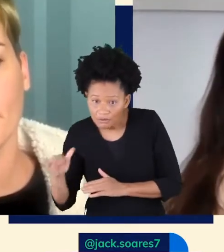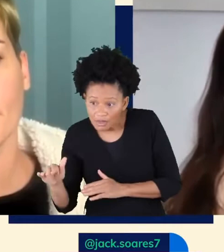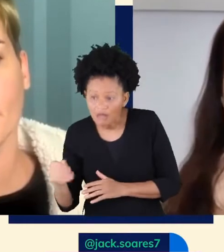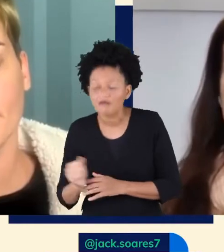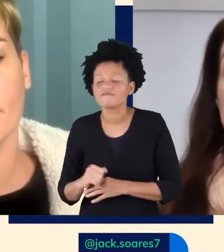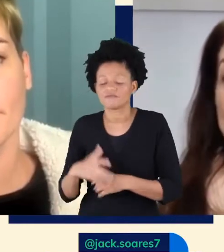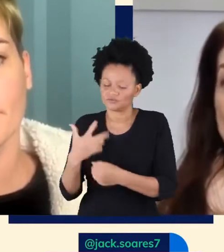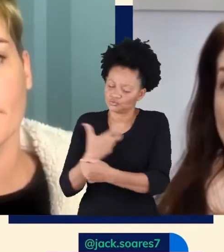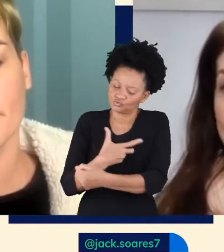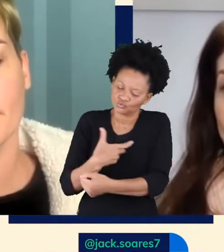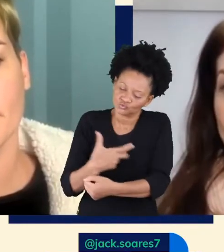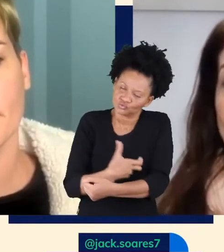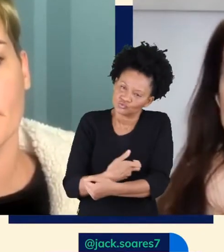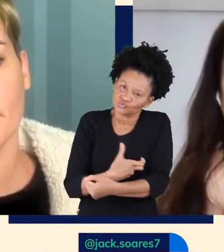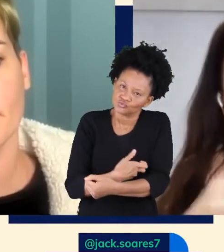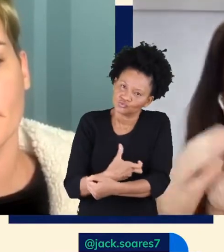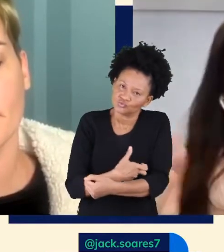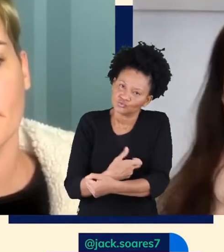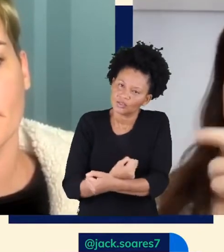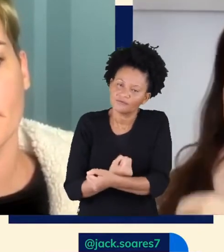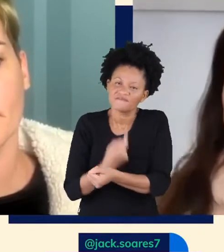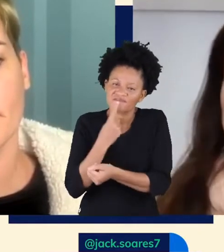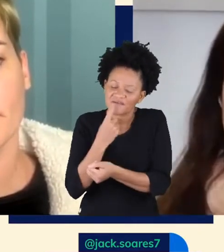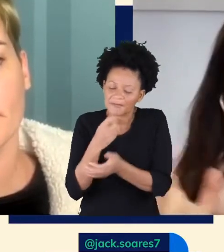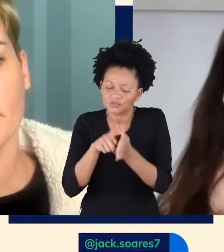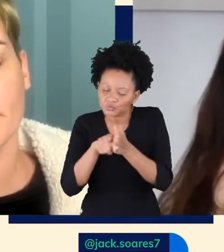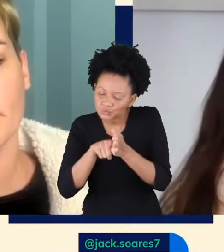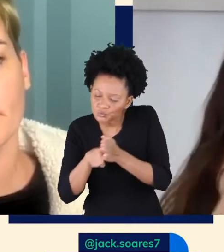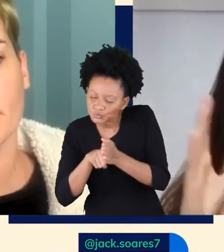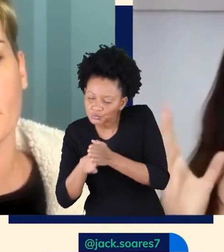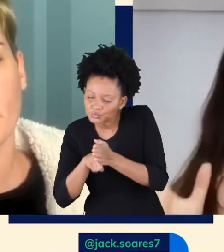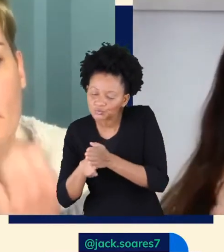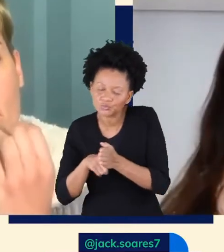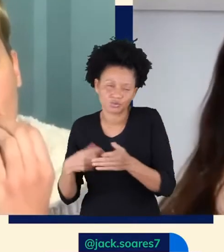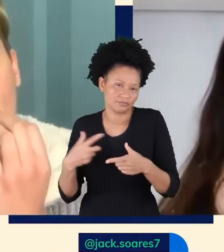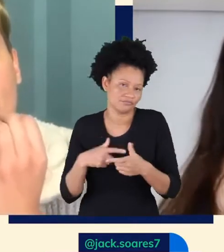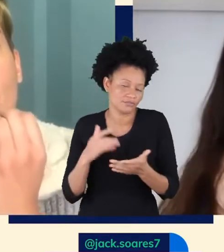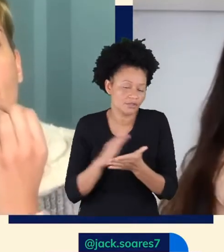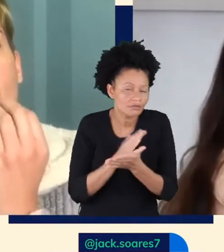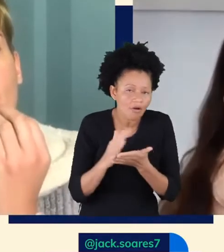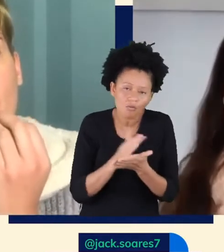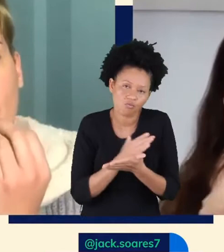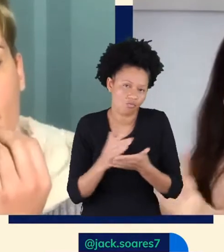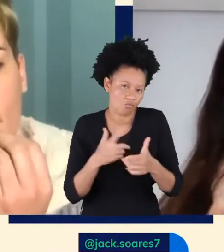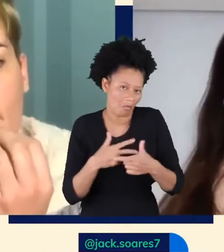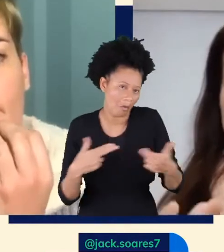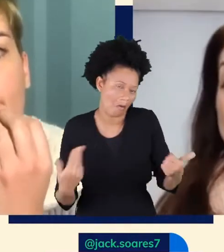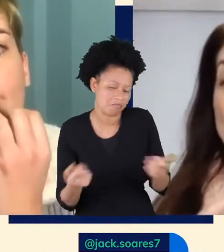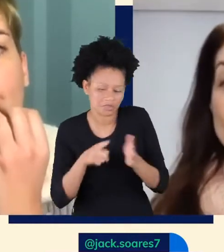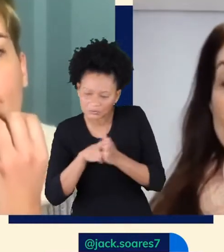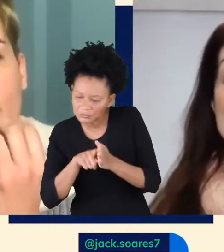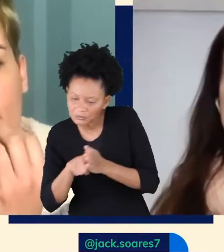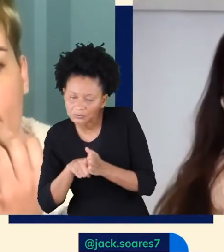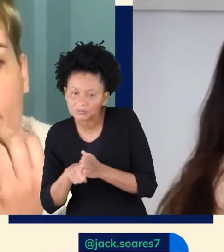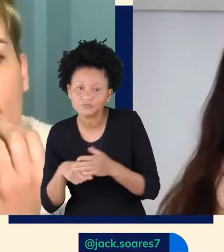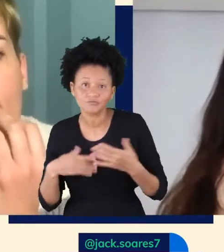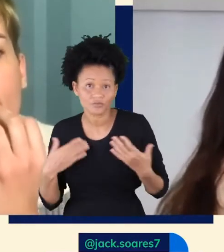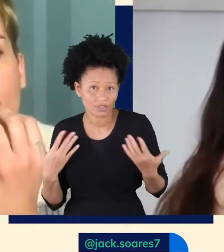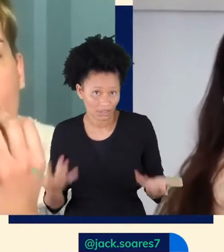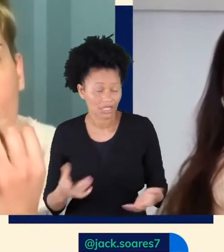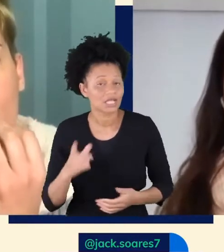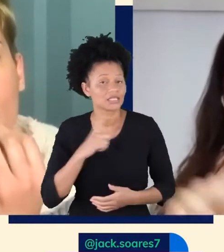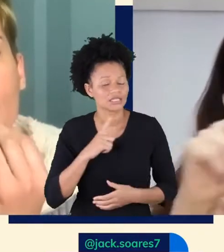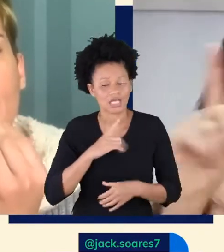dessa conversa com o pediatra, se não tem, vai fazer exame de sangue, às vezes precisa olhar, né? Precisa ver se não tem algum